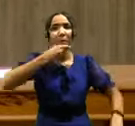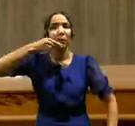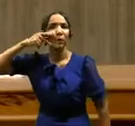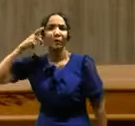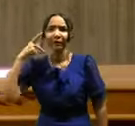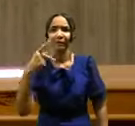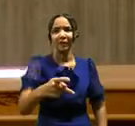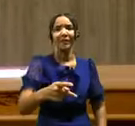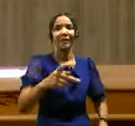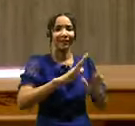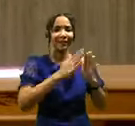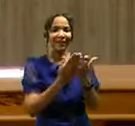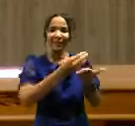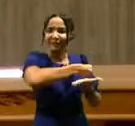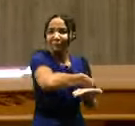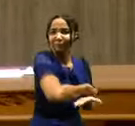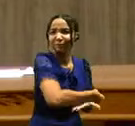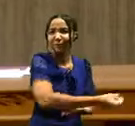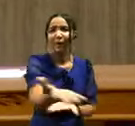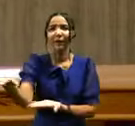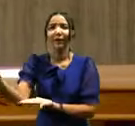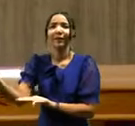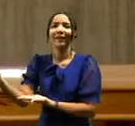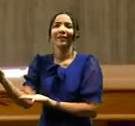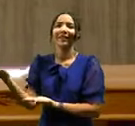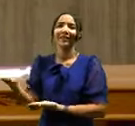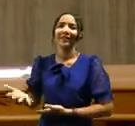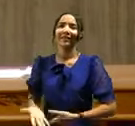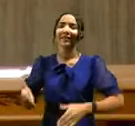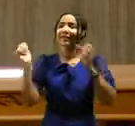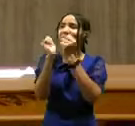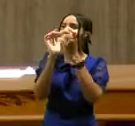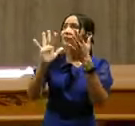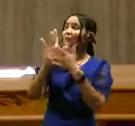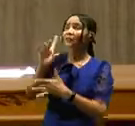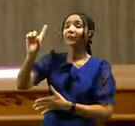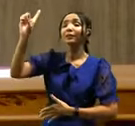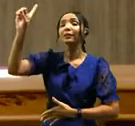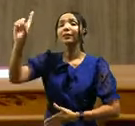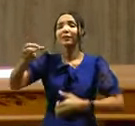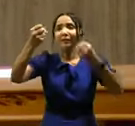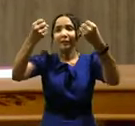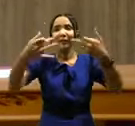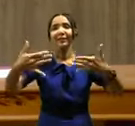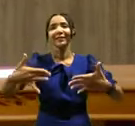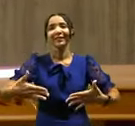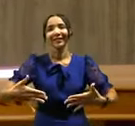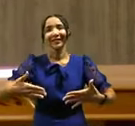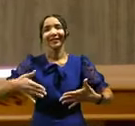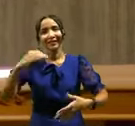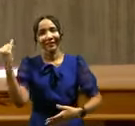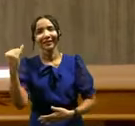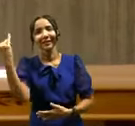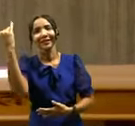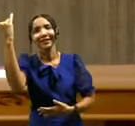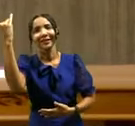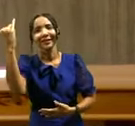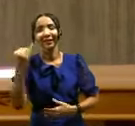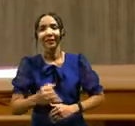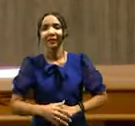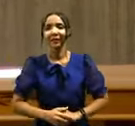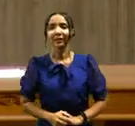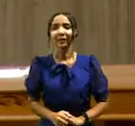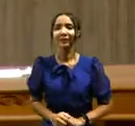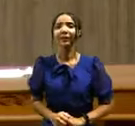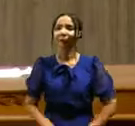semente quem glorifica a Deus porque deixa eu dizer uma coisa eu vou